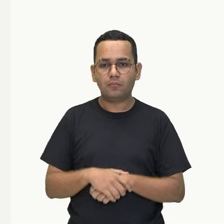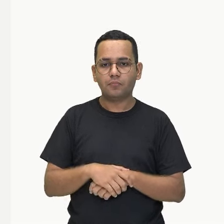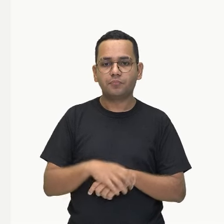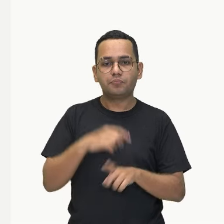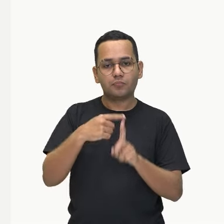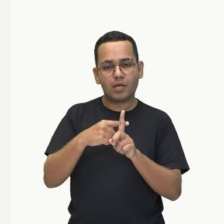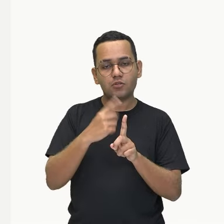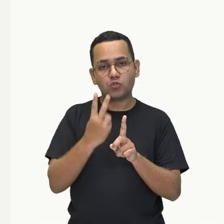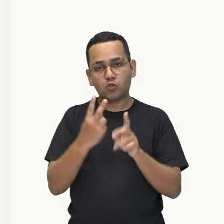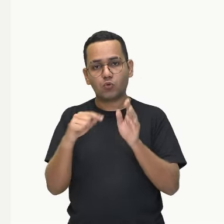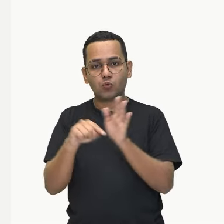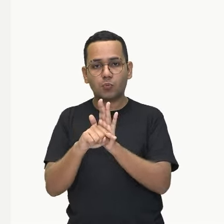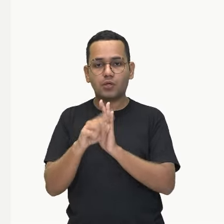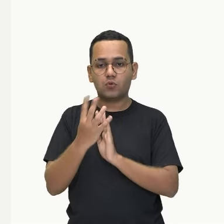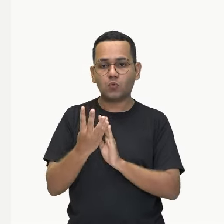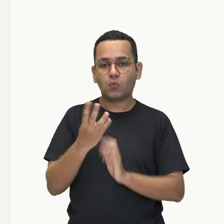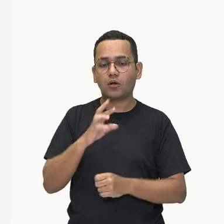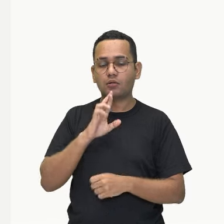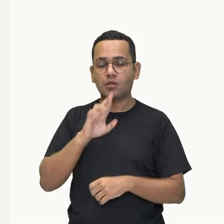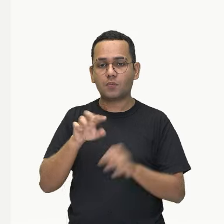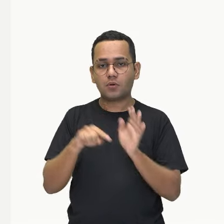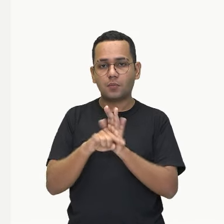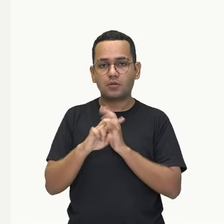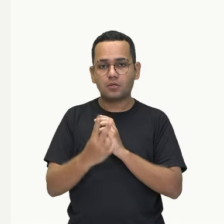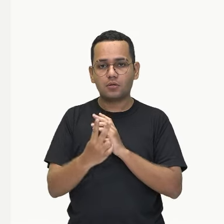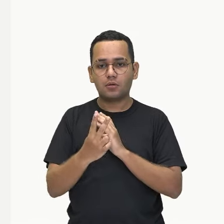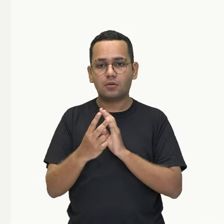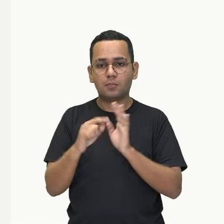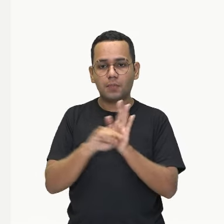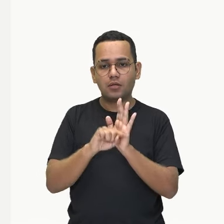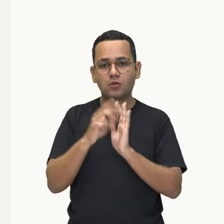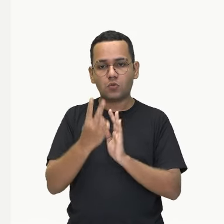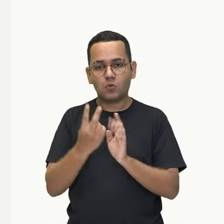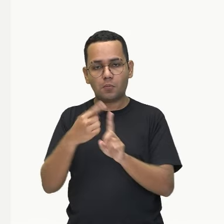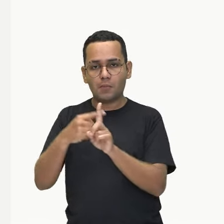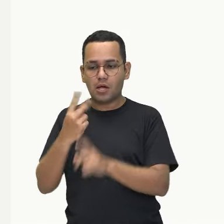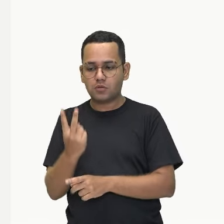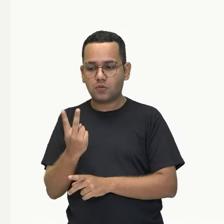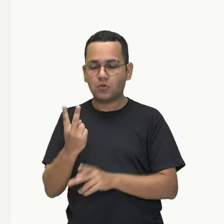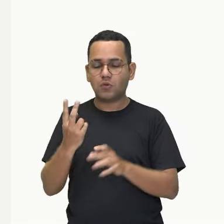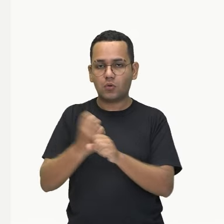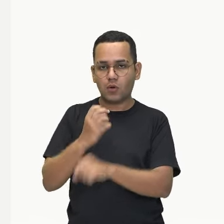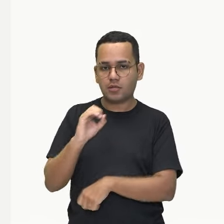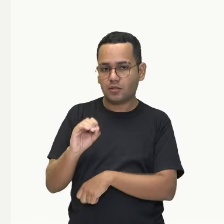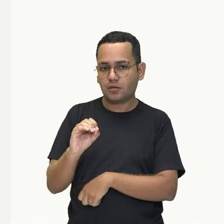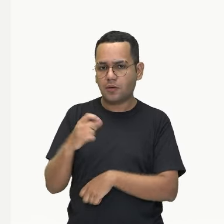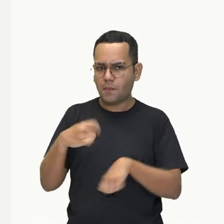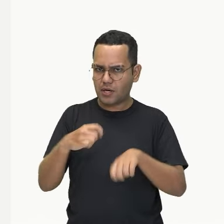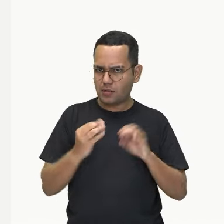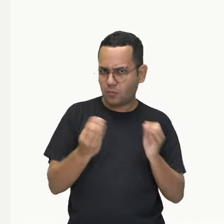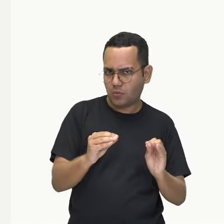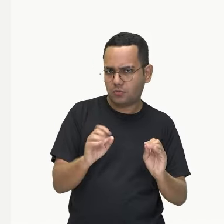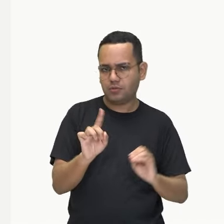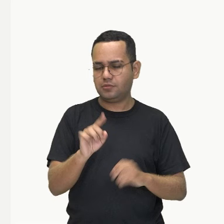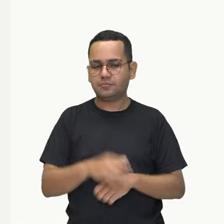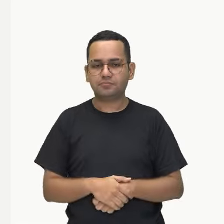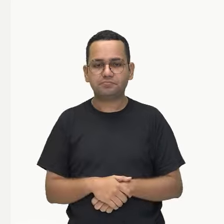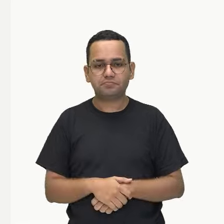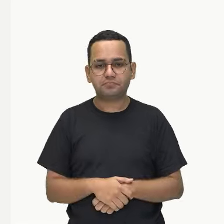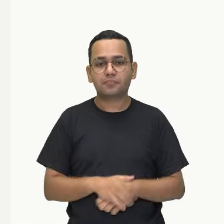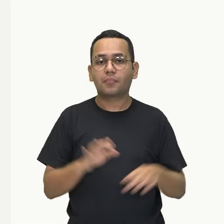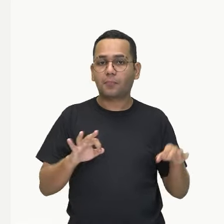4, menos 2. Com menos 2, 0. Precisa aparecer? Não. 0 não